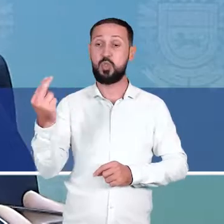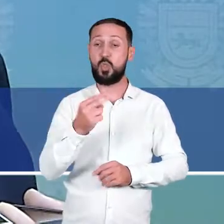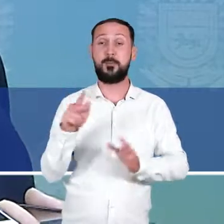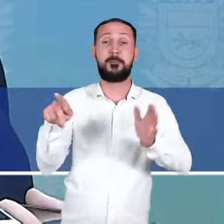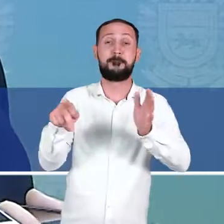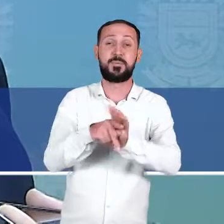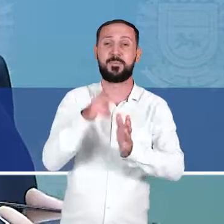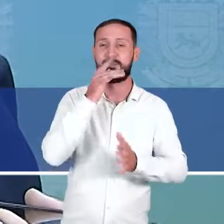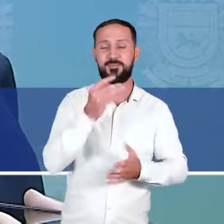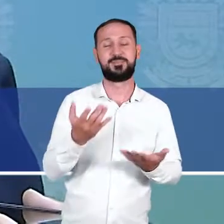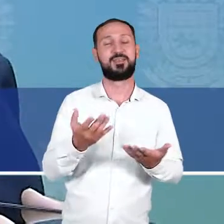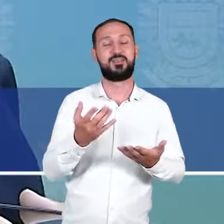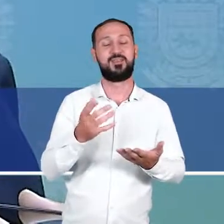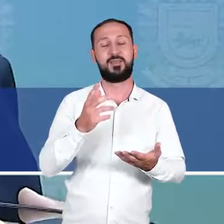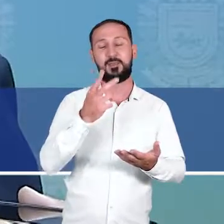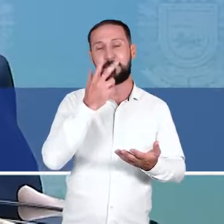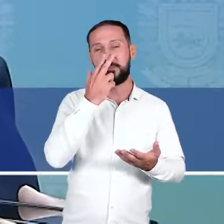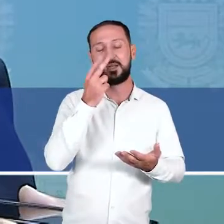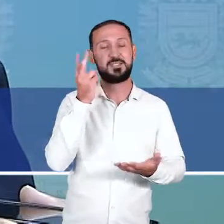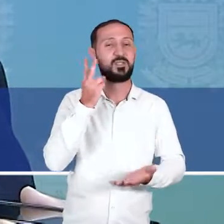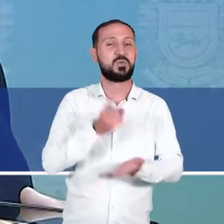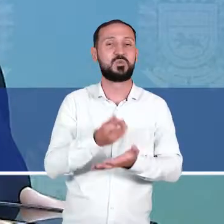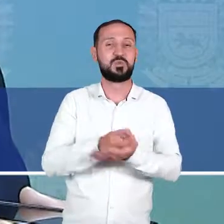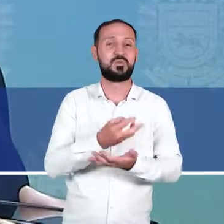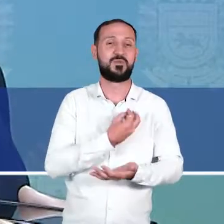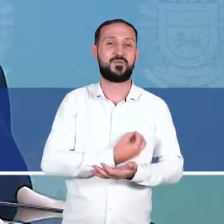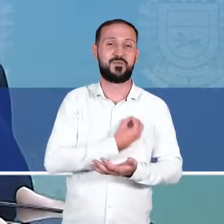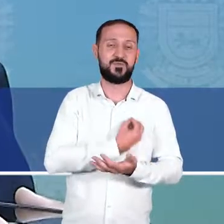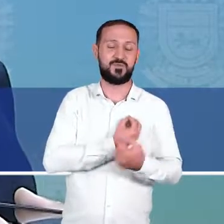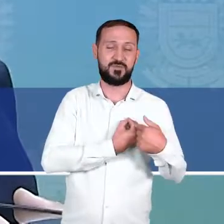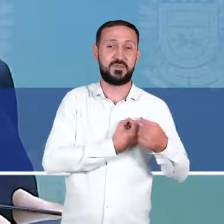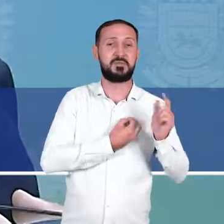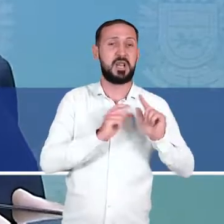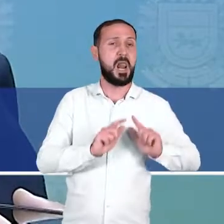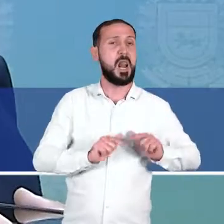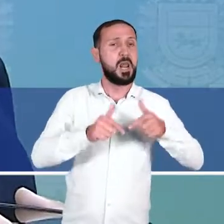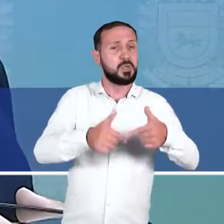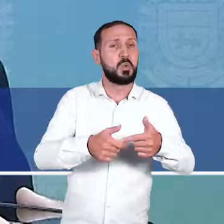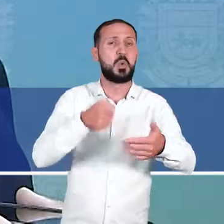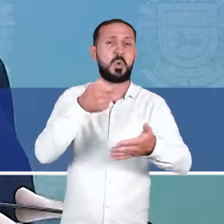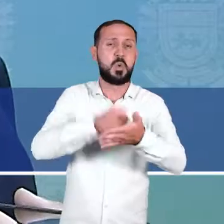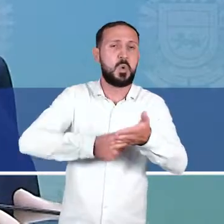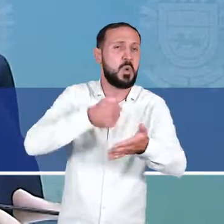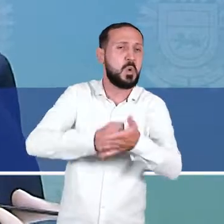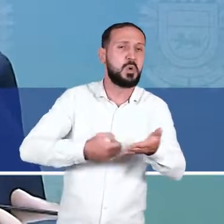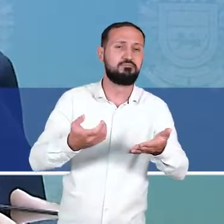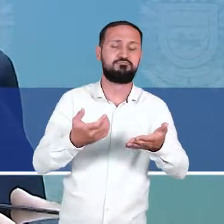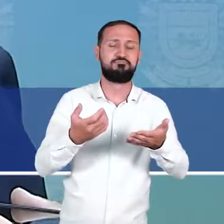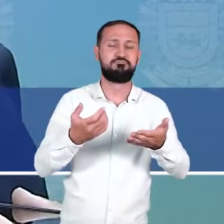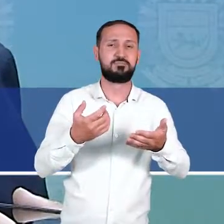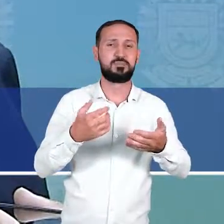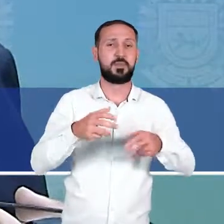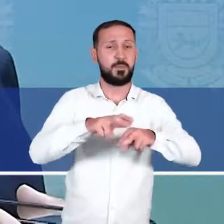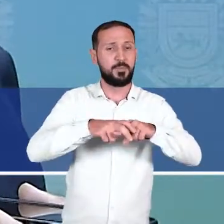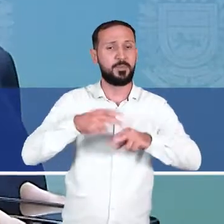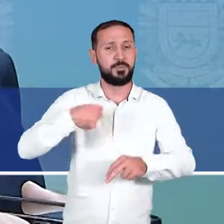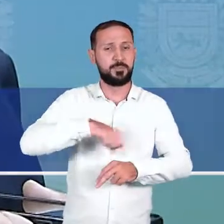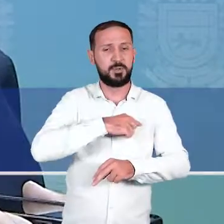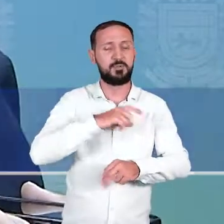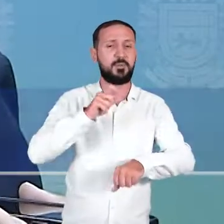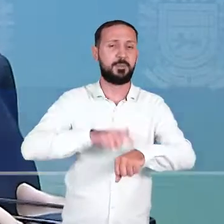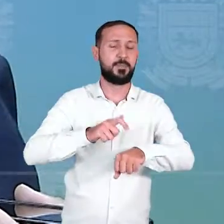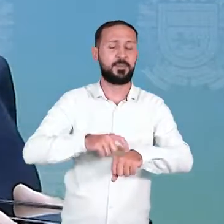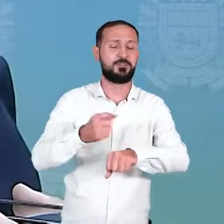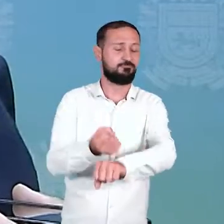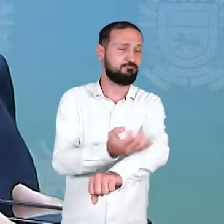dele, é uma forma de manter viva aquilo que ele tanto lutou, aquilo que ele tanto fez. Então, para a gente é